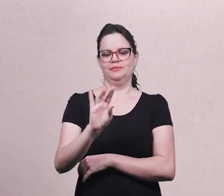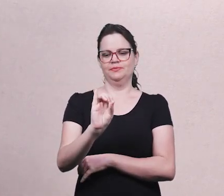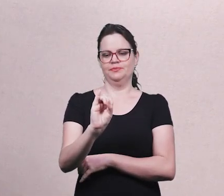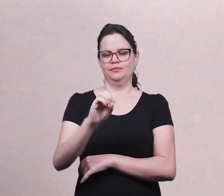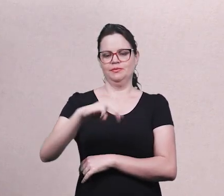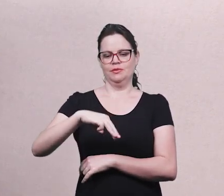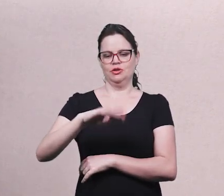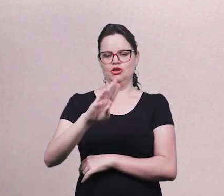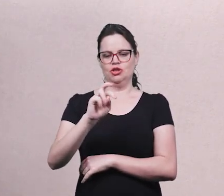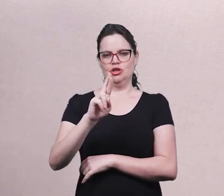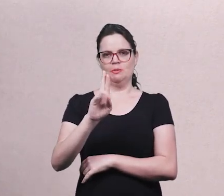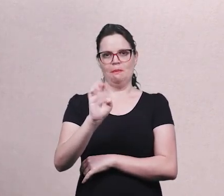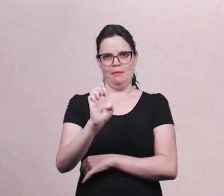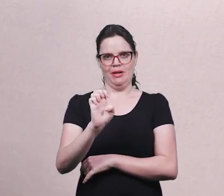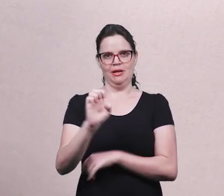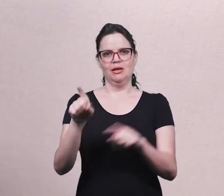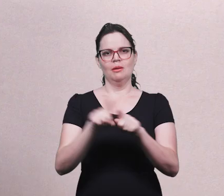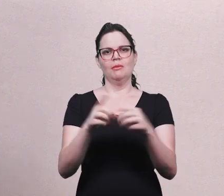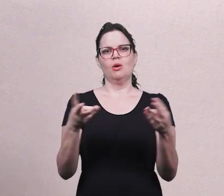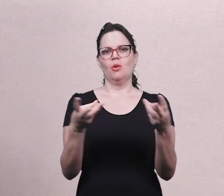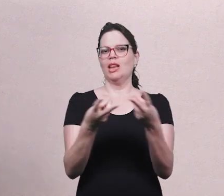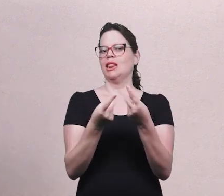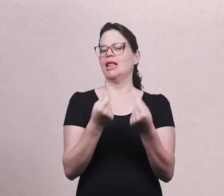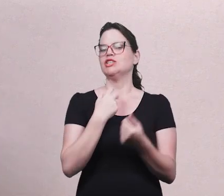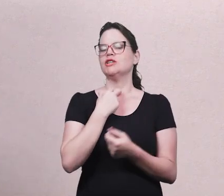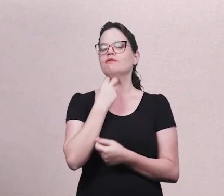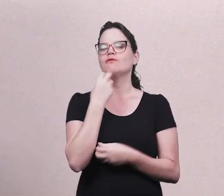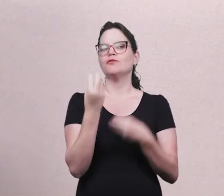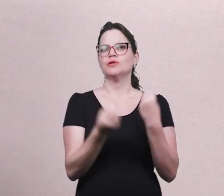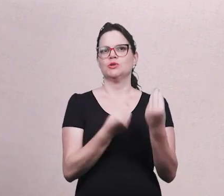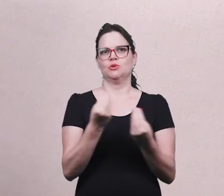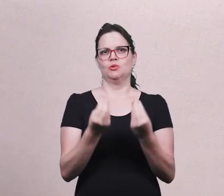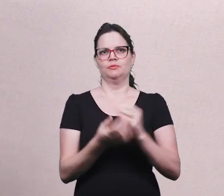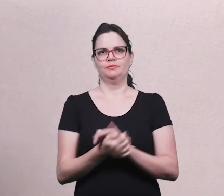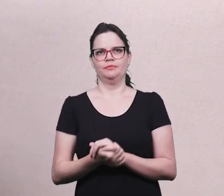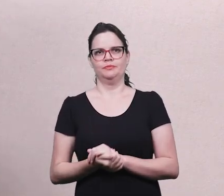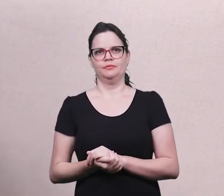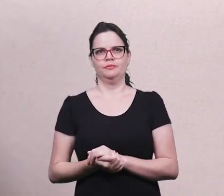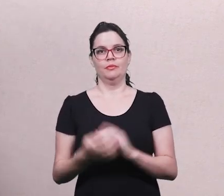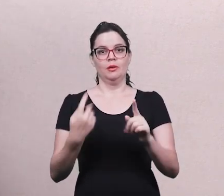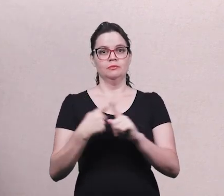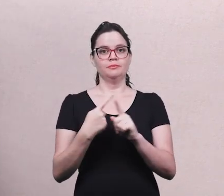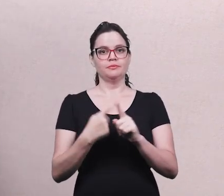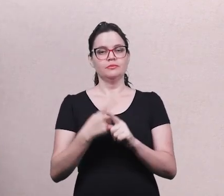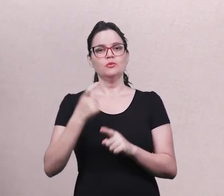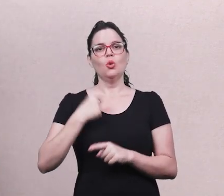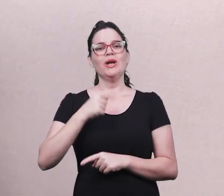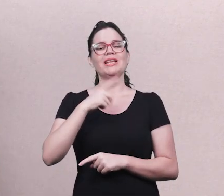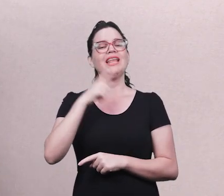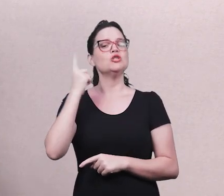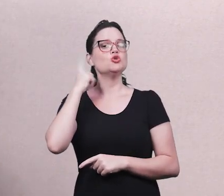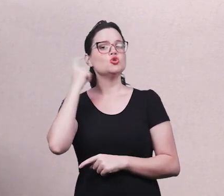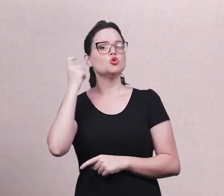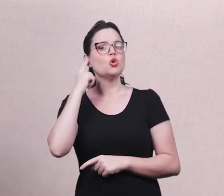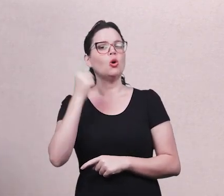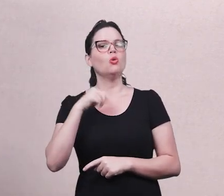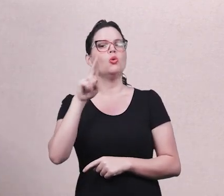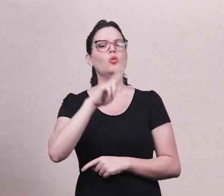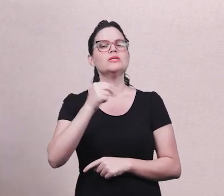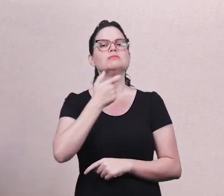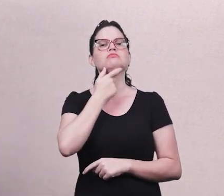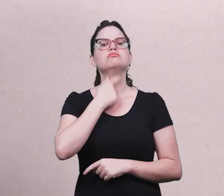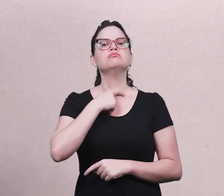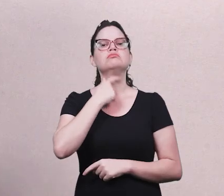e a qualidade daquela voz? Não existe, o órgão fonador é a laringe, mas é